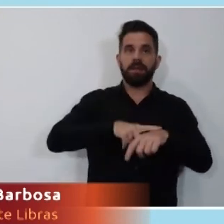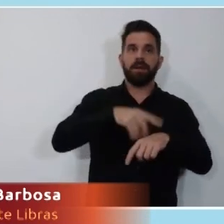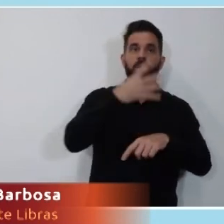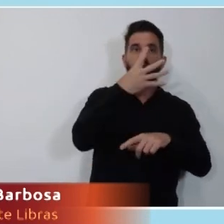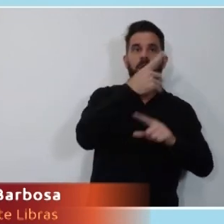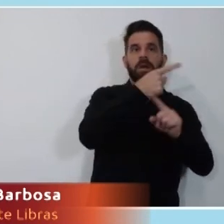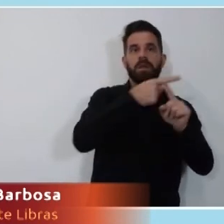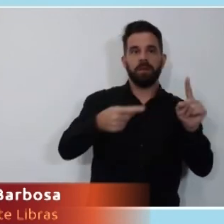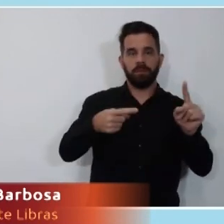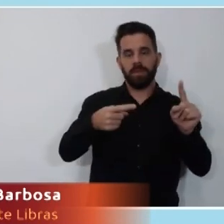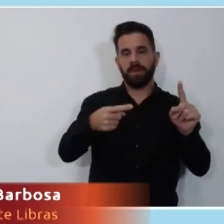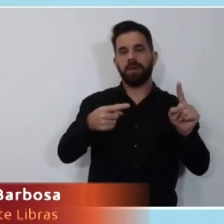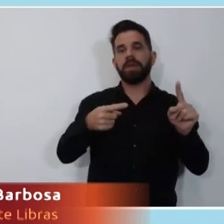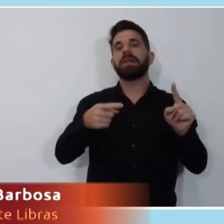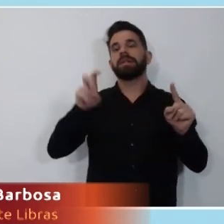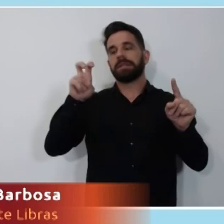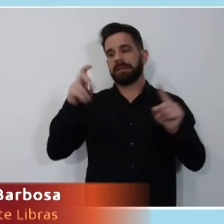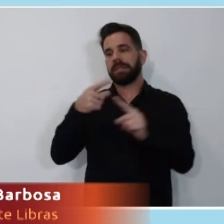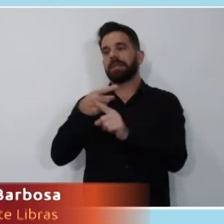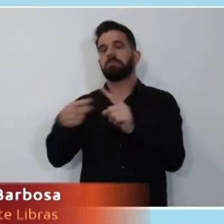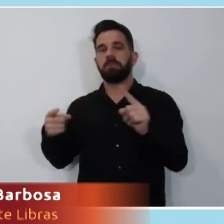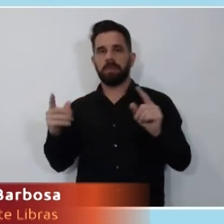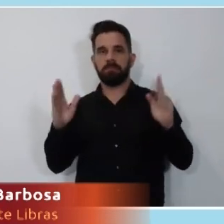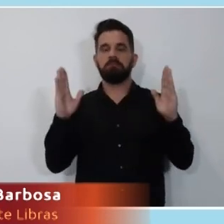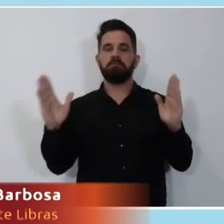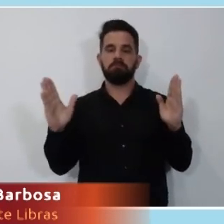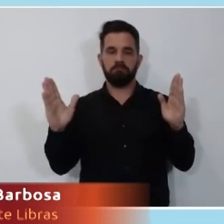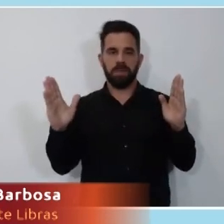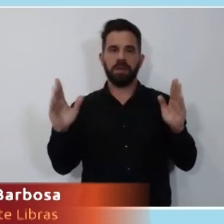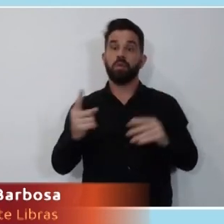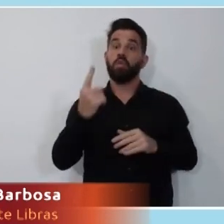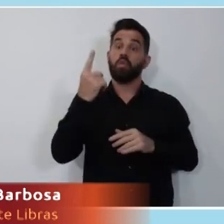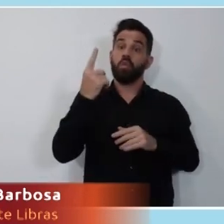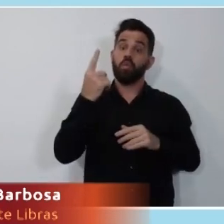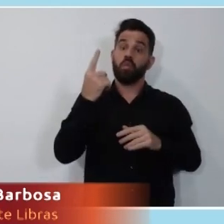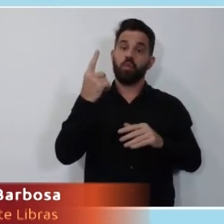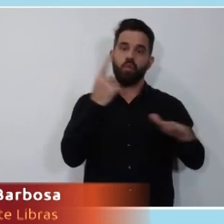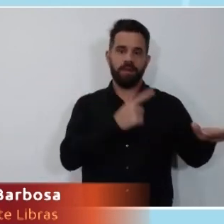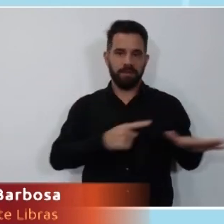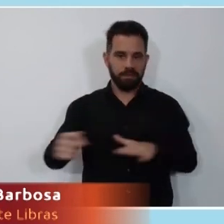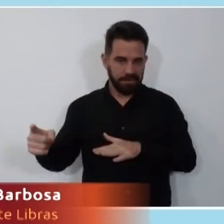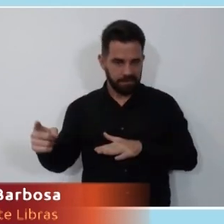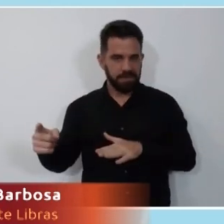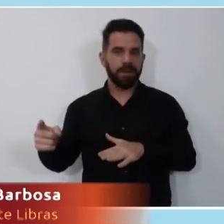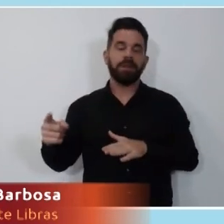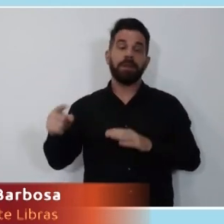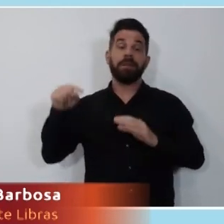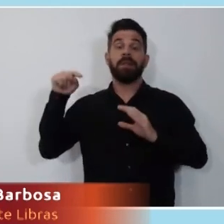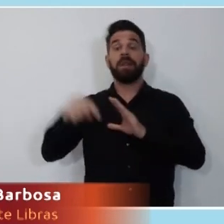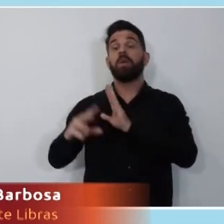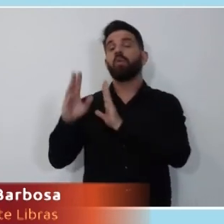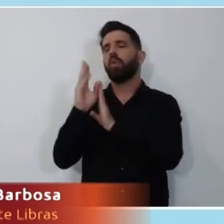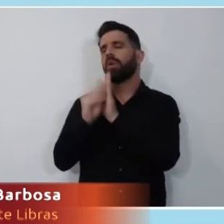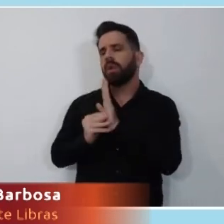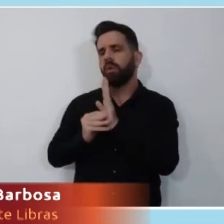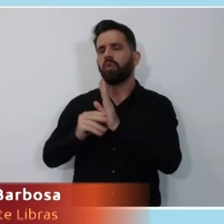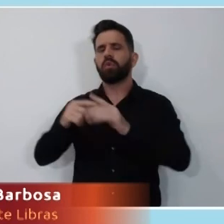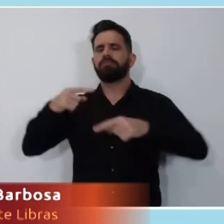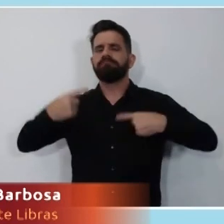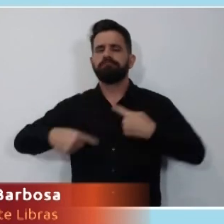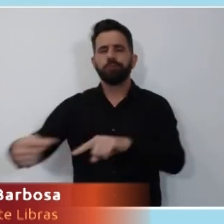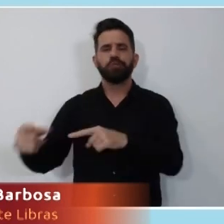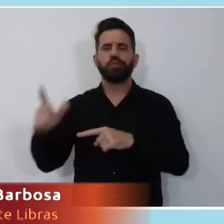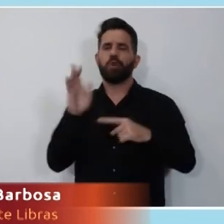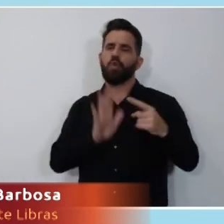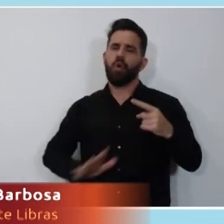às 5h30 da tarde. Então, passa a nos acompanhar uma vez por semana, com conteúdo que vai discutir Goiás,